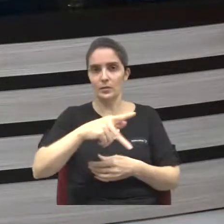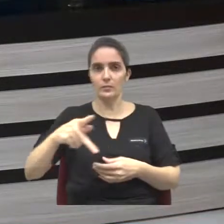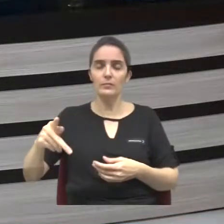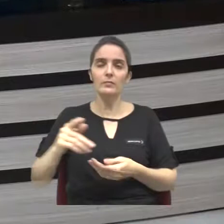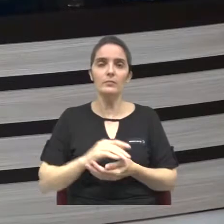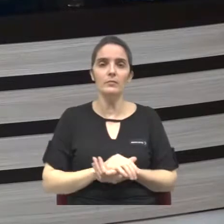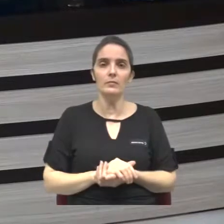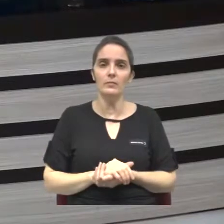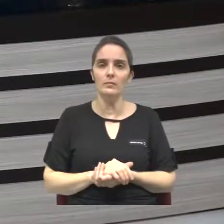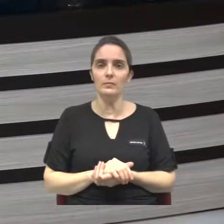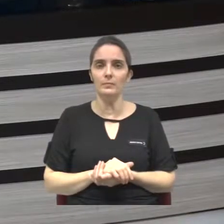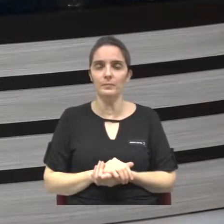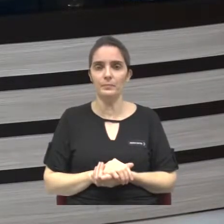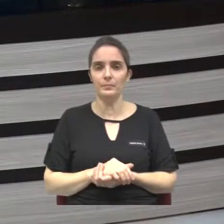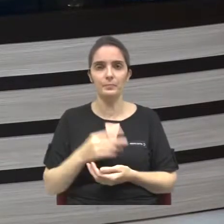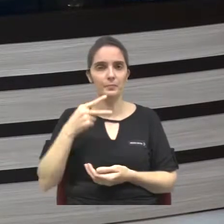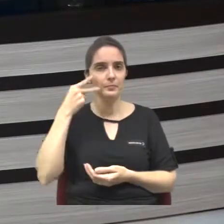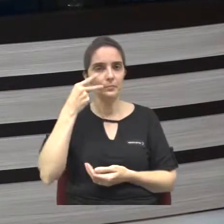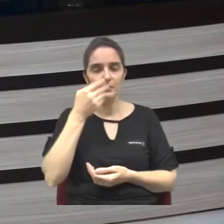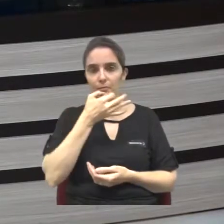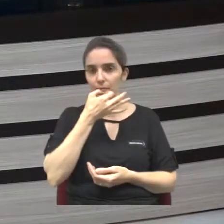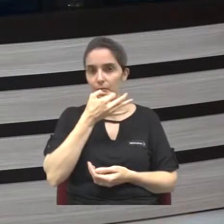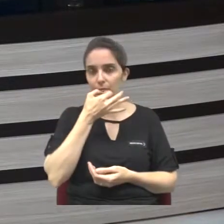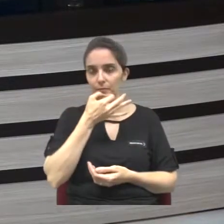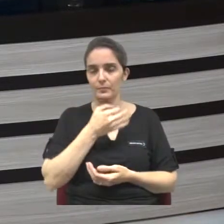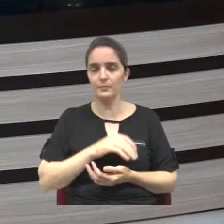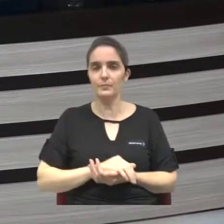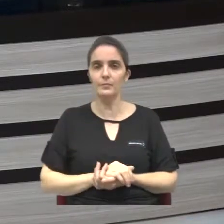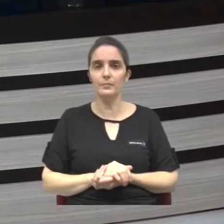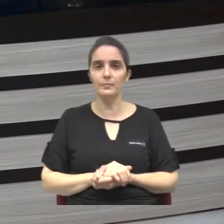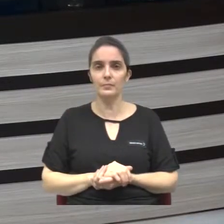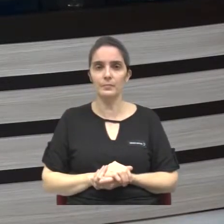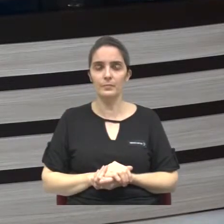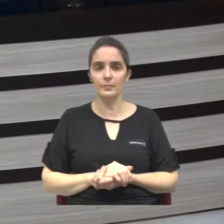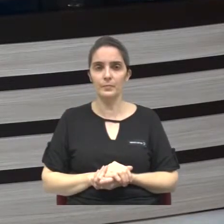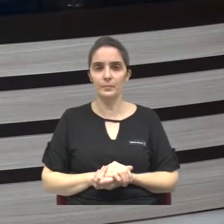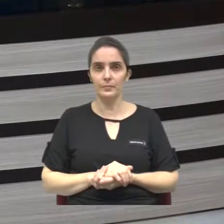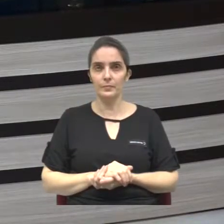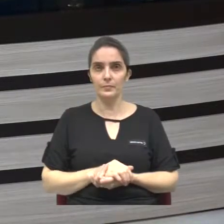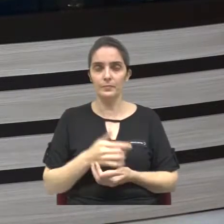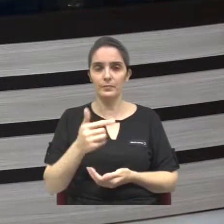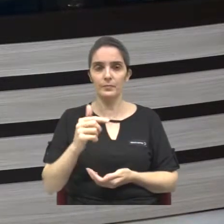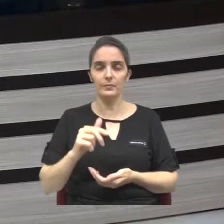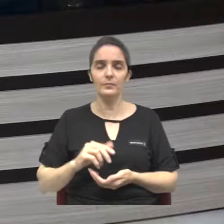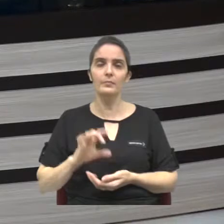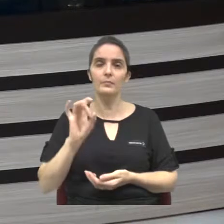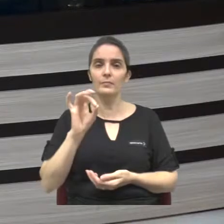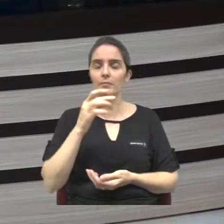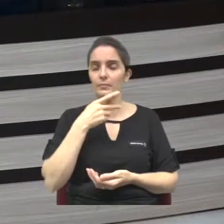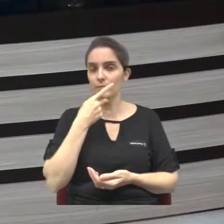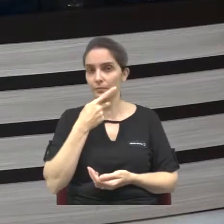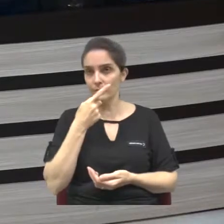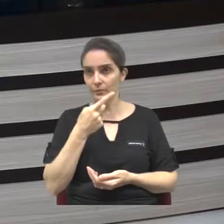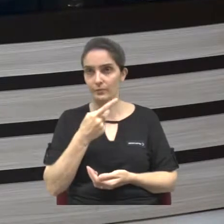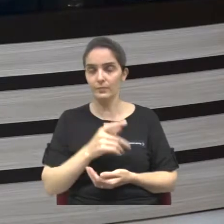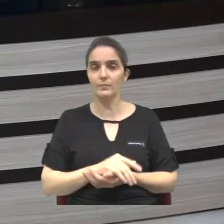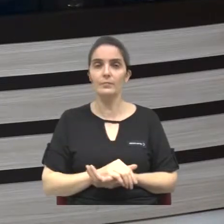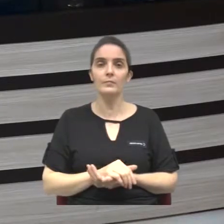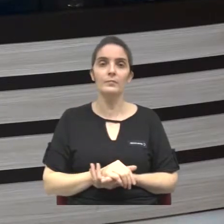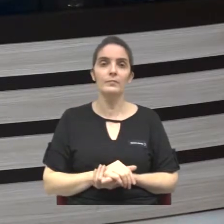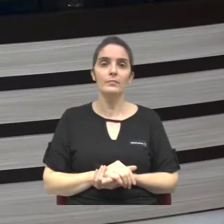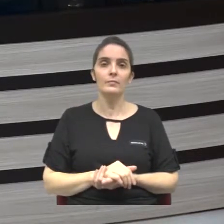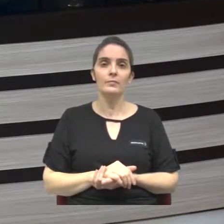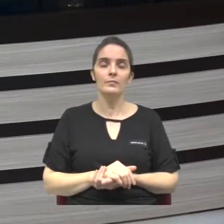Mais algum vereador desrescultou o requerimento? Não havendo, só comentar para os mais velhos. Eu e Toninho, vamos